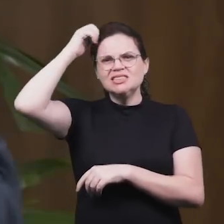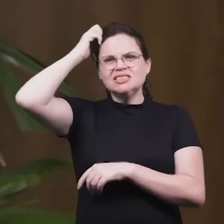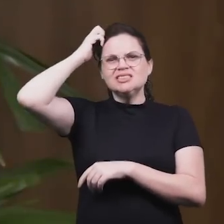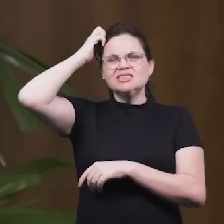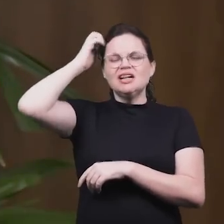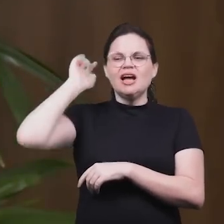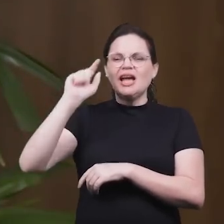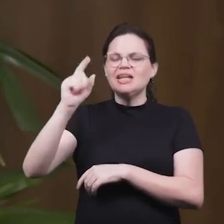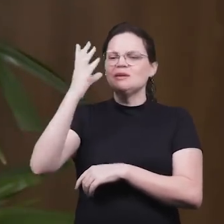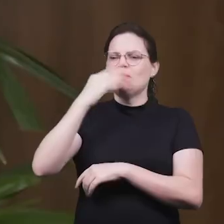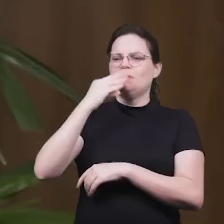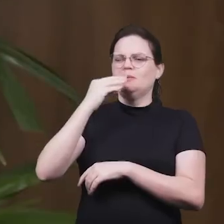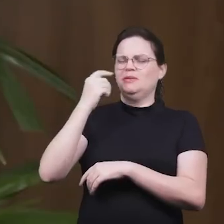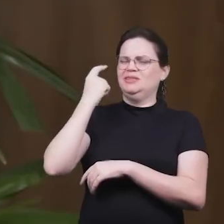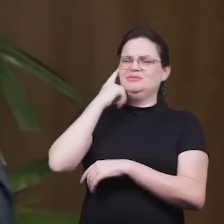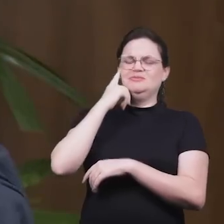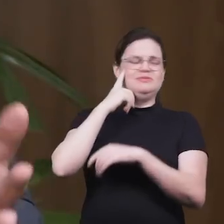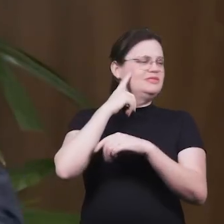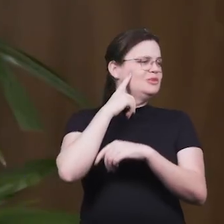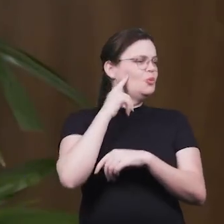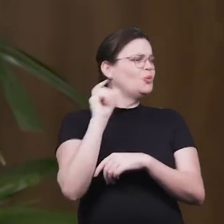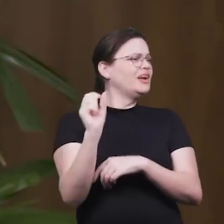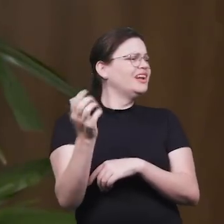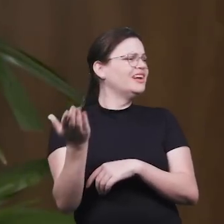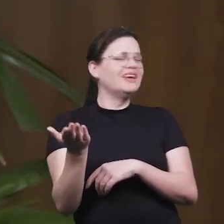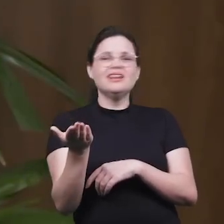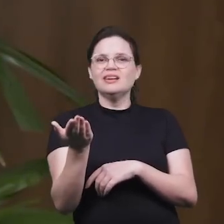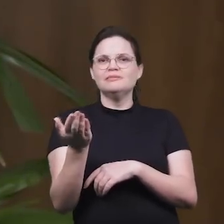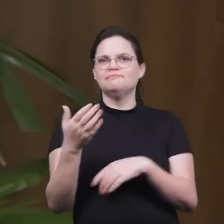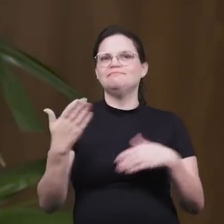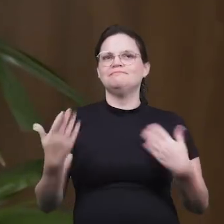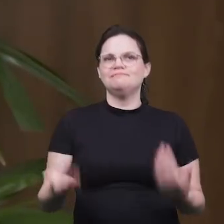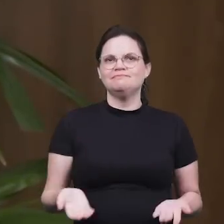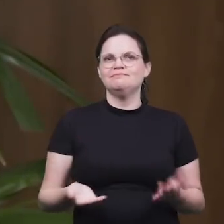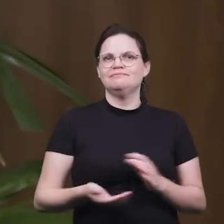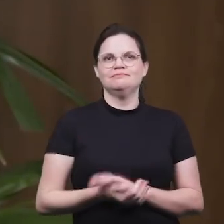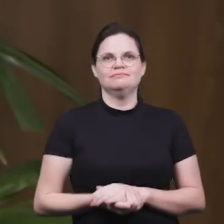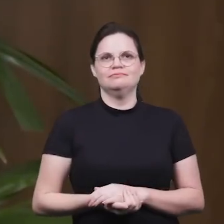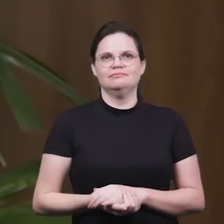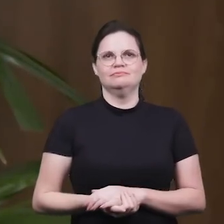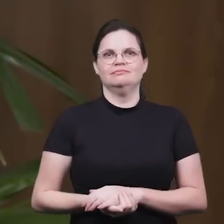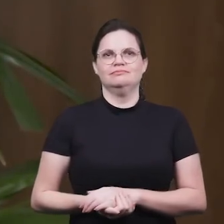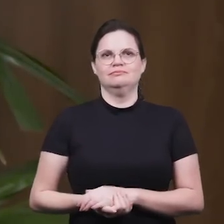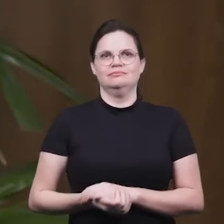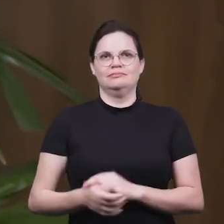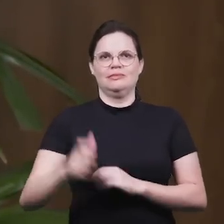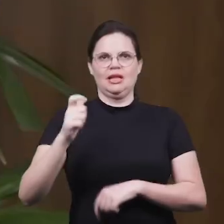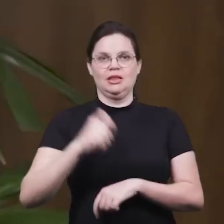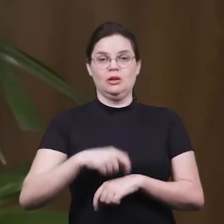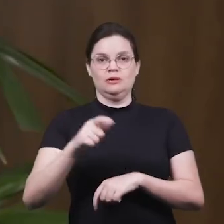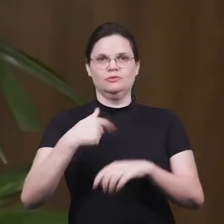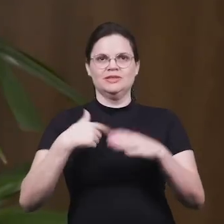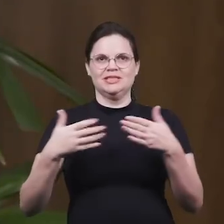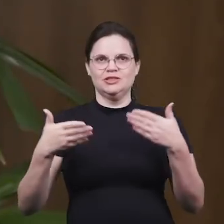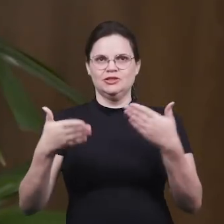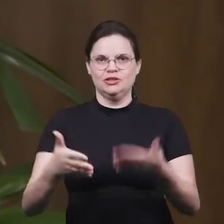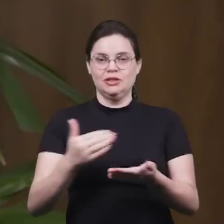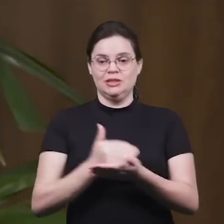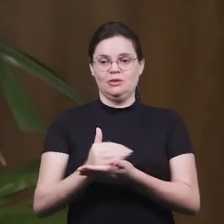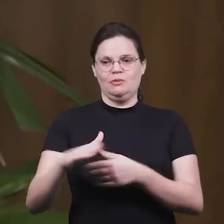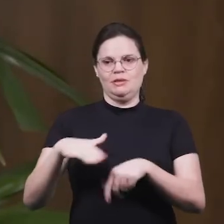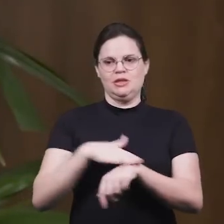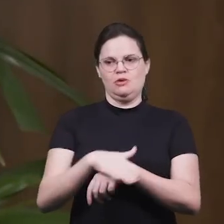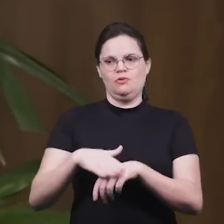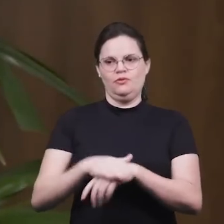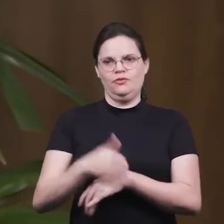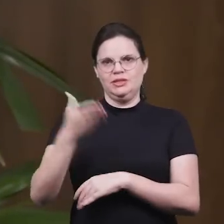eles falando, você se sente perdido. Claro, a Alemanha é muito desenvolvida, na hora que você chega, começa a falar com